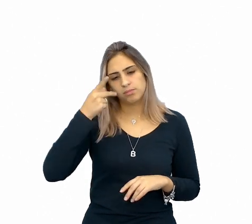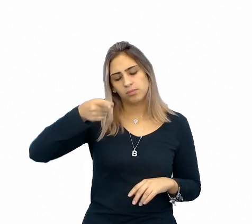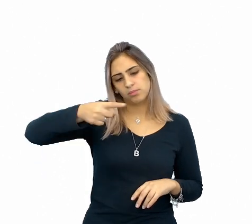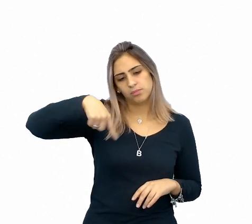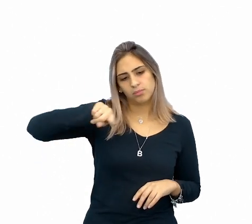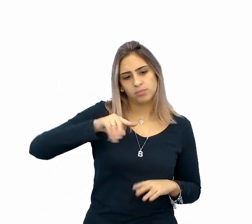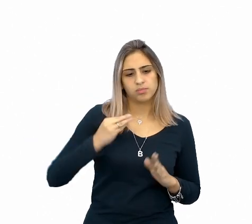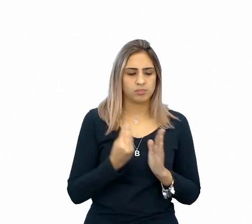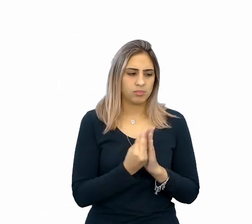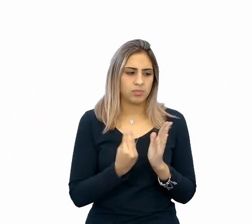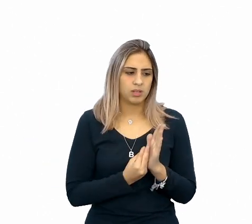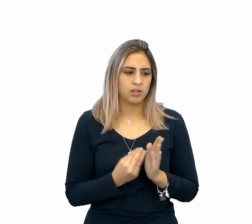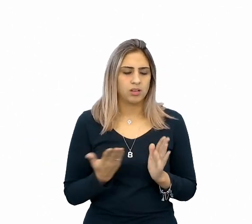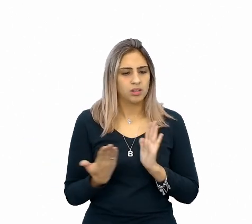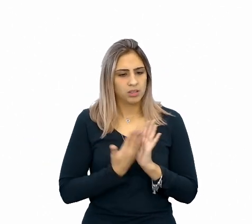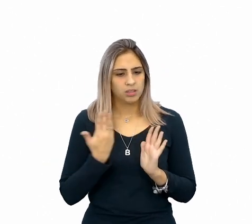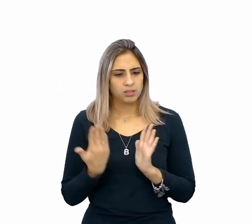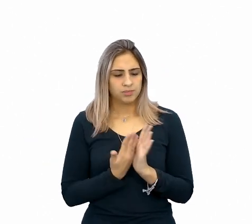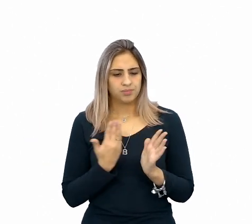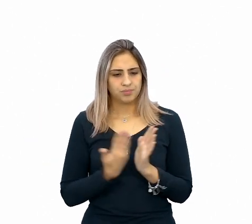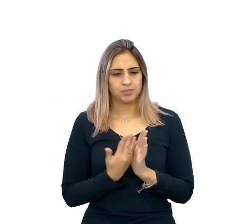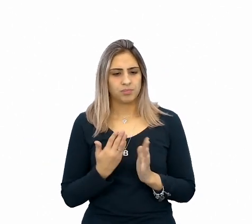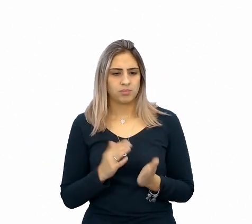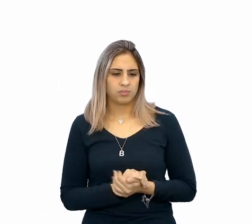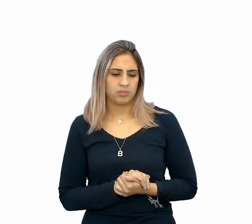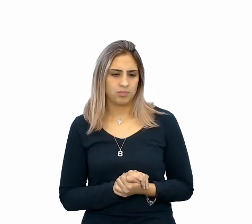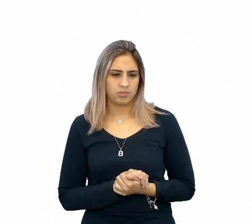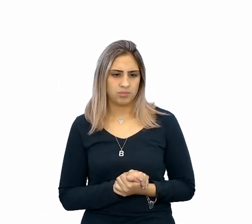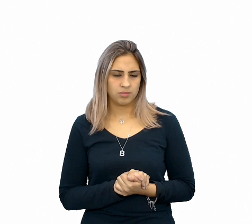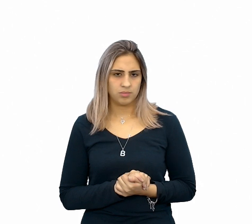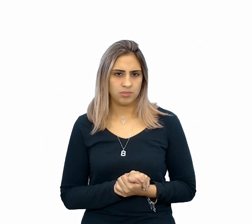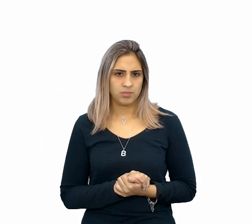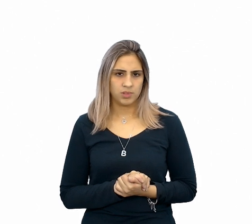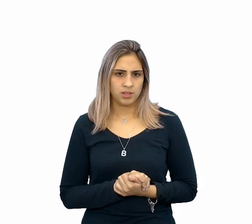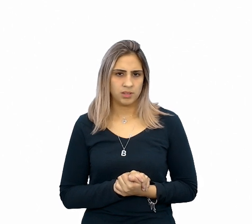vocês registrarem aí no caderno de bordo de vocês.